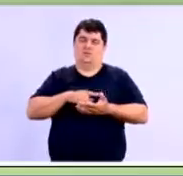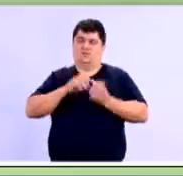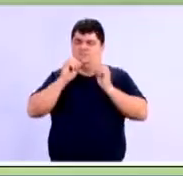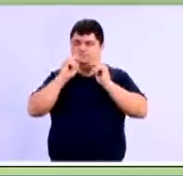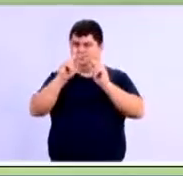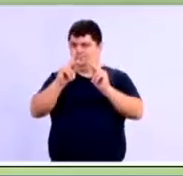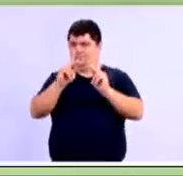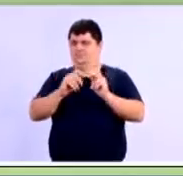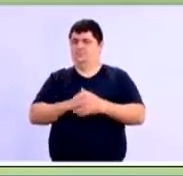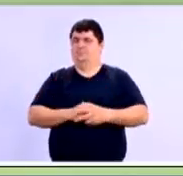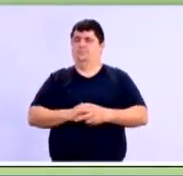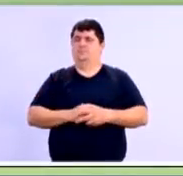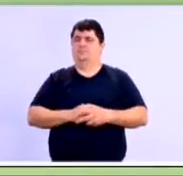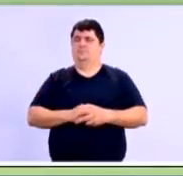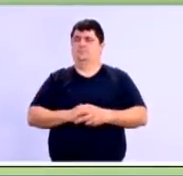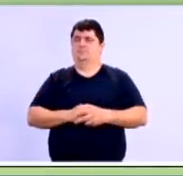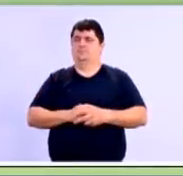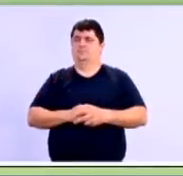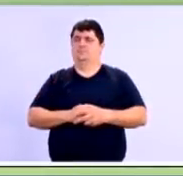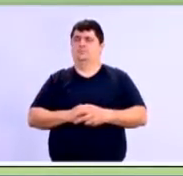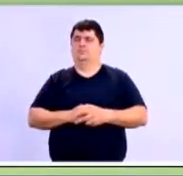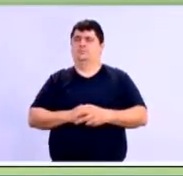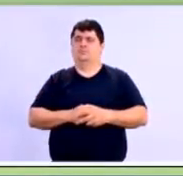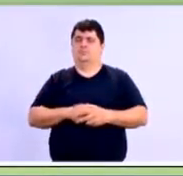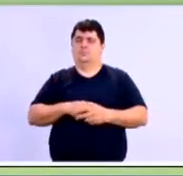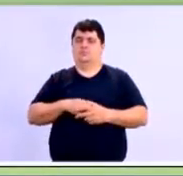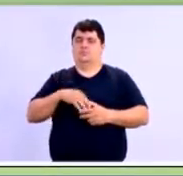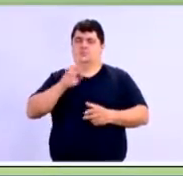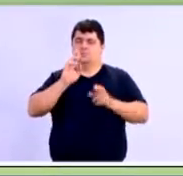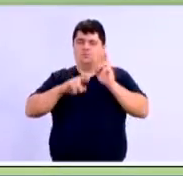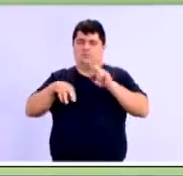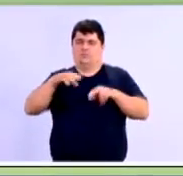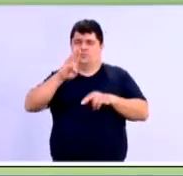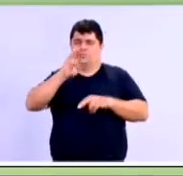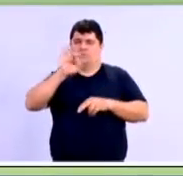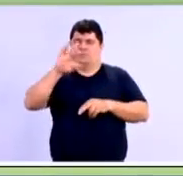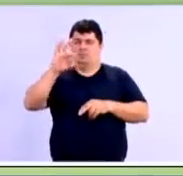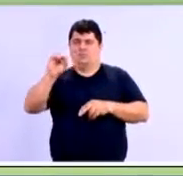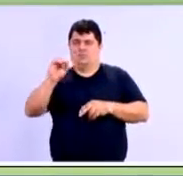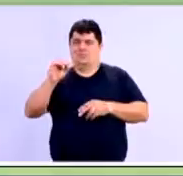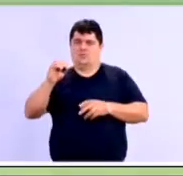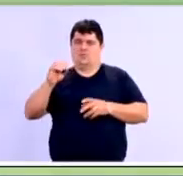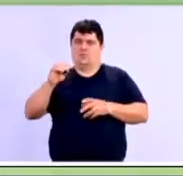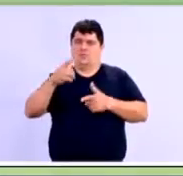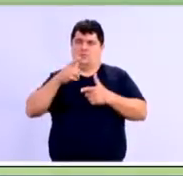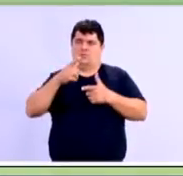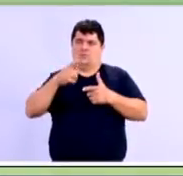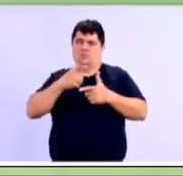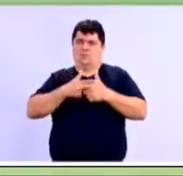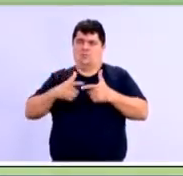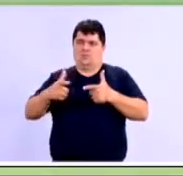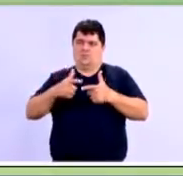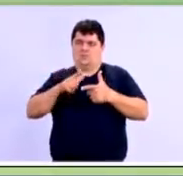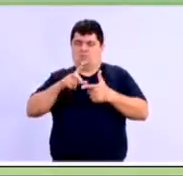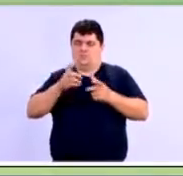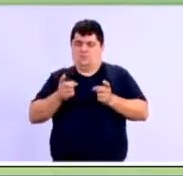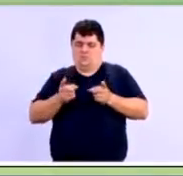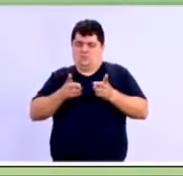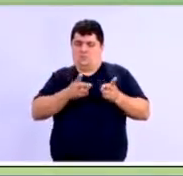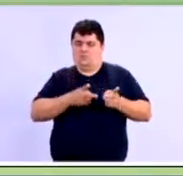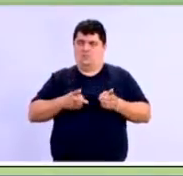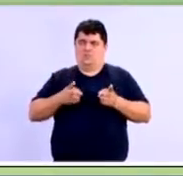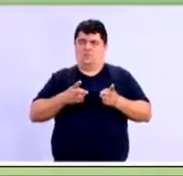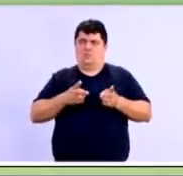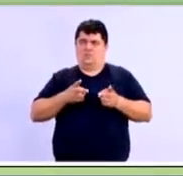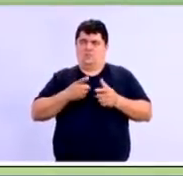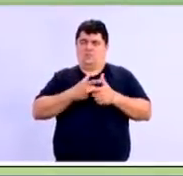Correto? Então vamos lá. A margem bruta eu acho somando resultado bruto pelas vendas líquidas. Lembrando, resultado